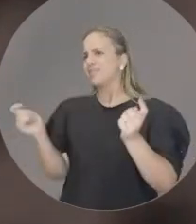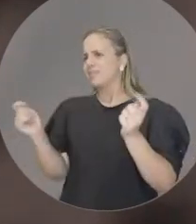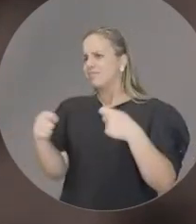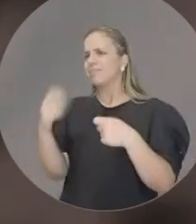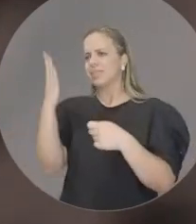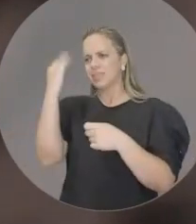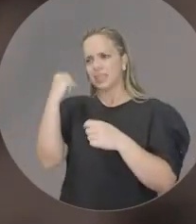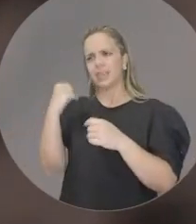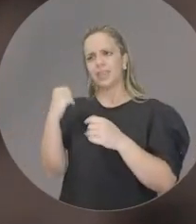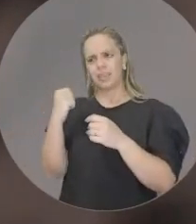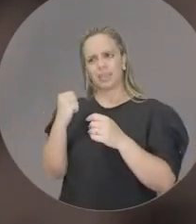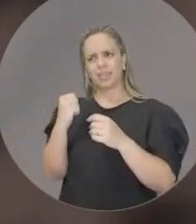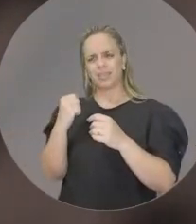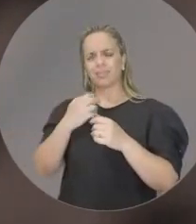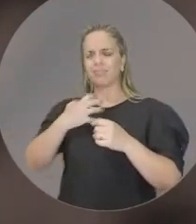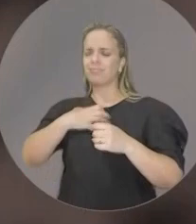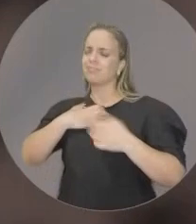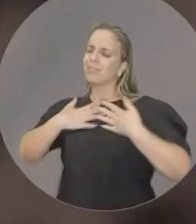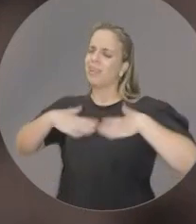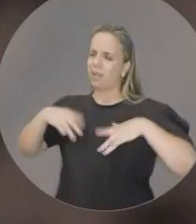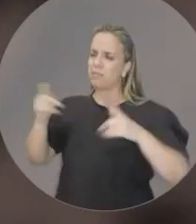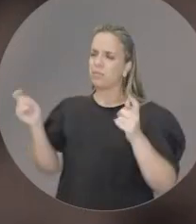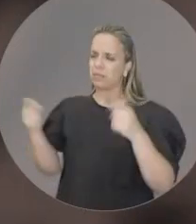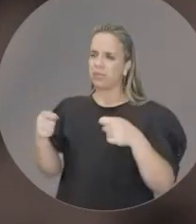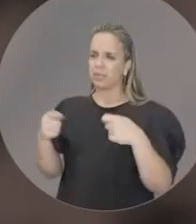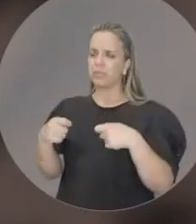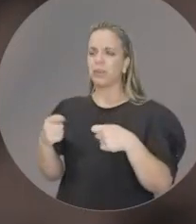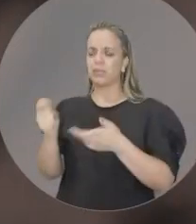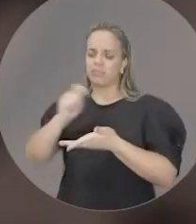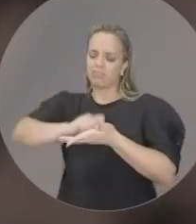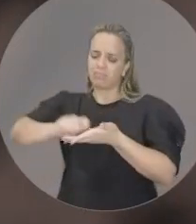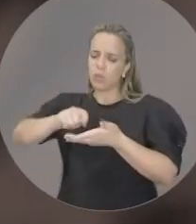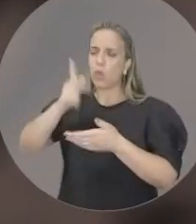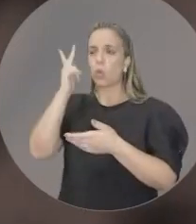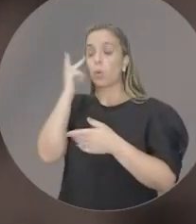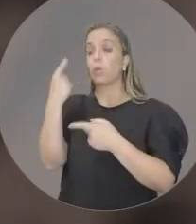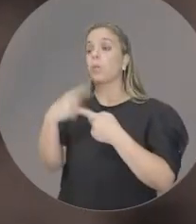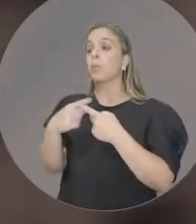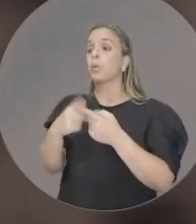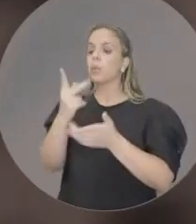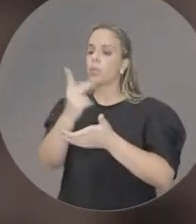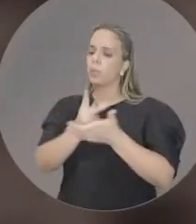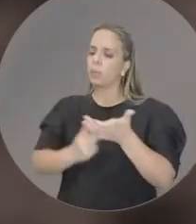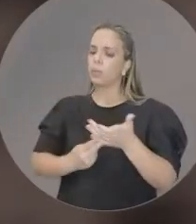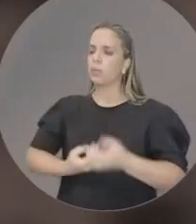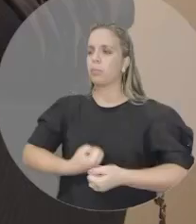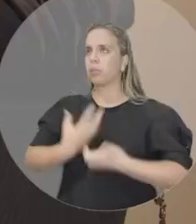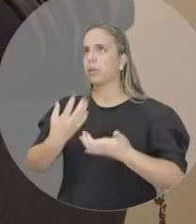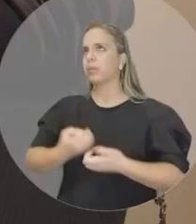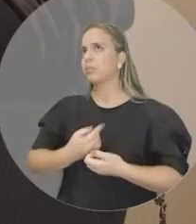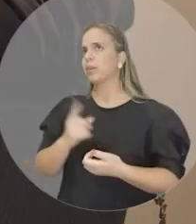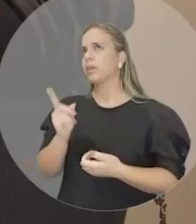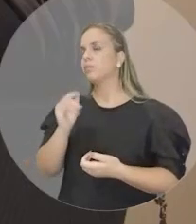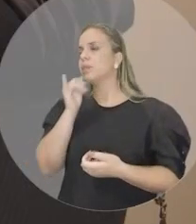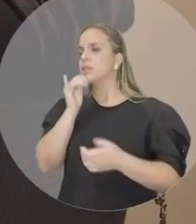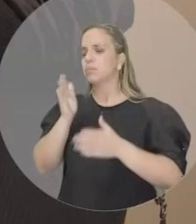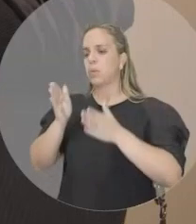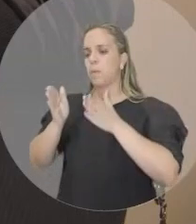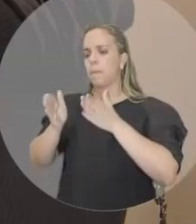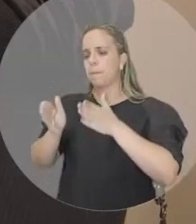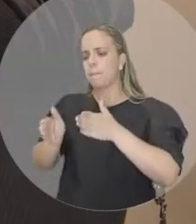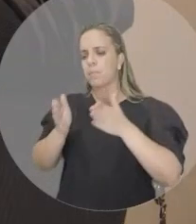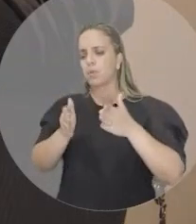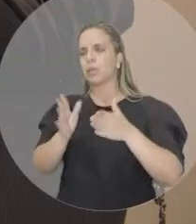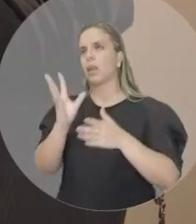domino, assim, com mais tranquilidade e tal. E também porque um poema, ele não vai ser um processo